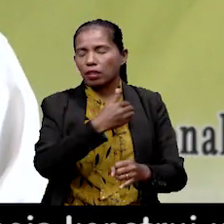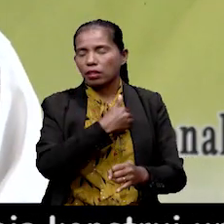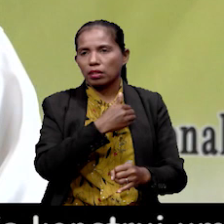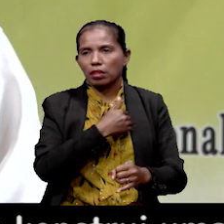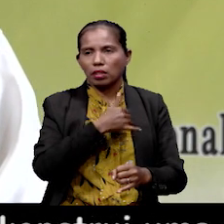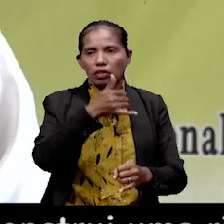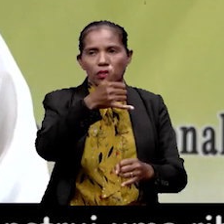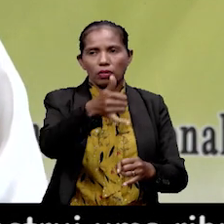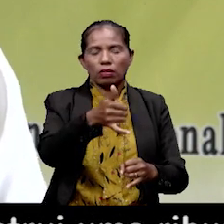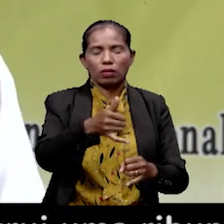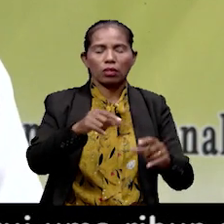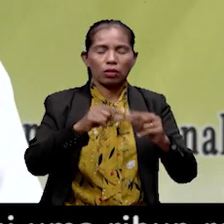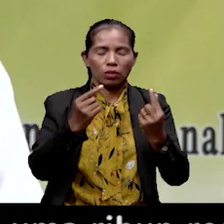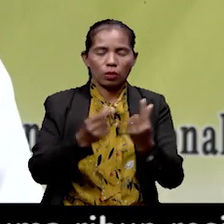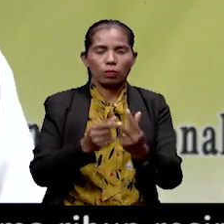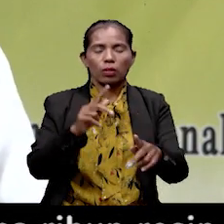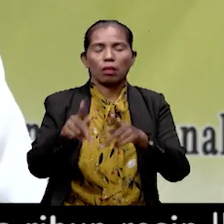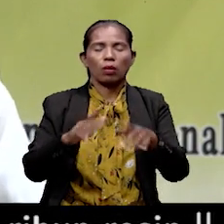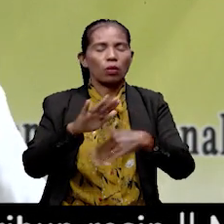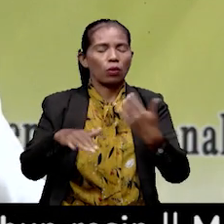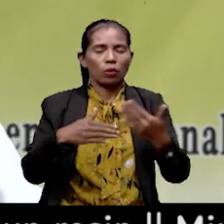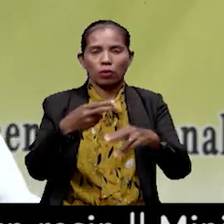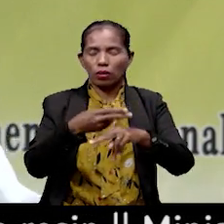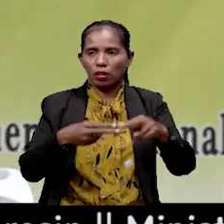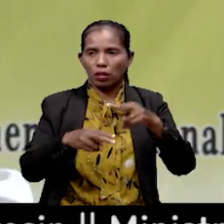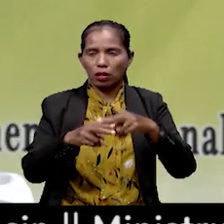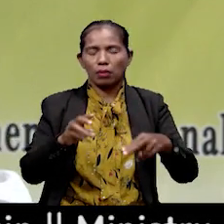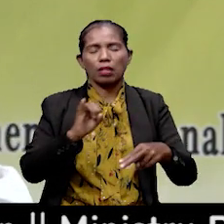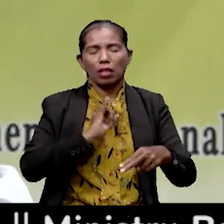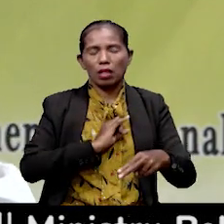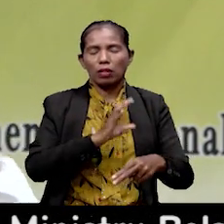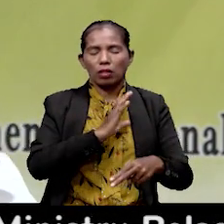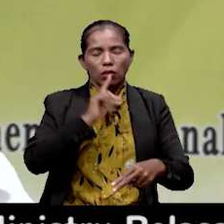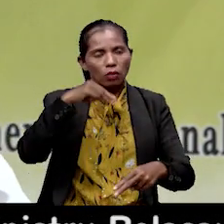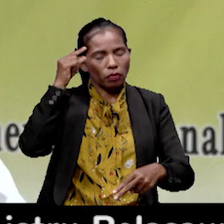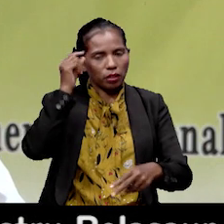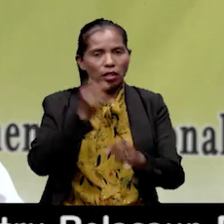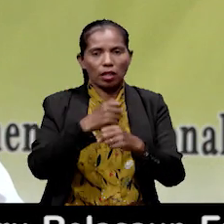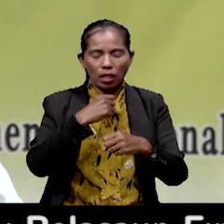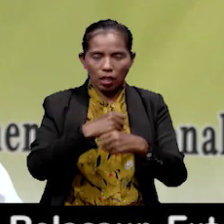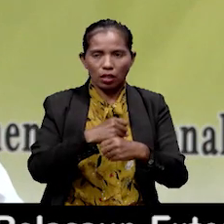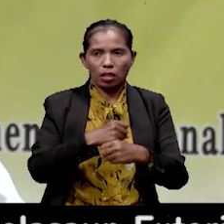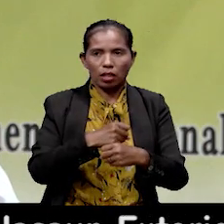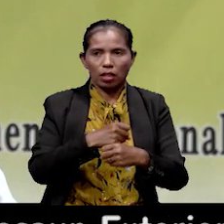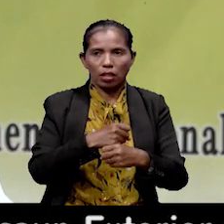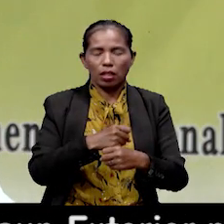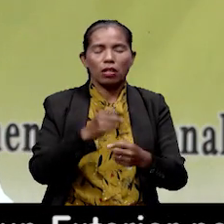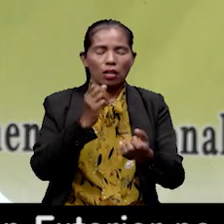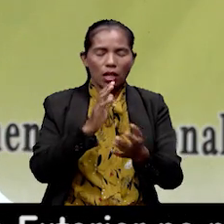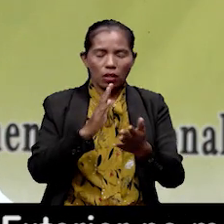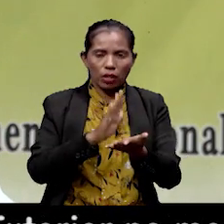Torria, Grupo Comunidade de Lima. Ao espera Catac, Governo Bela Harunetic, Harunetic Escola